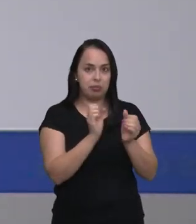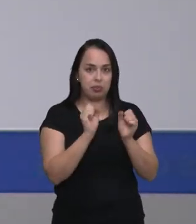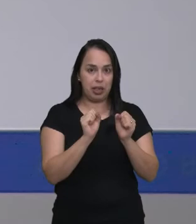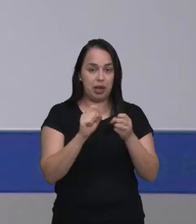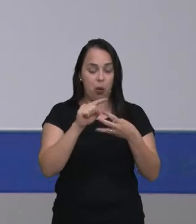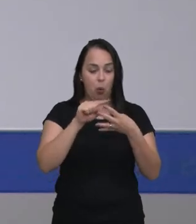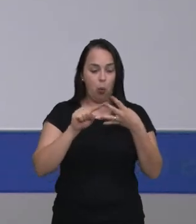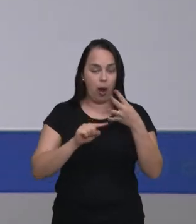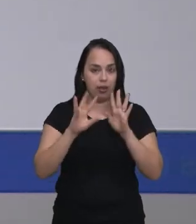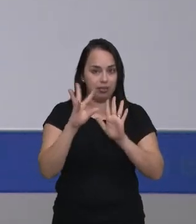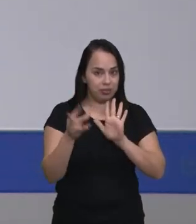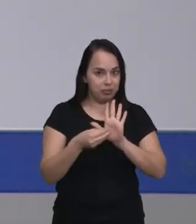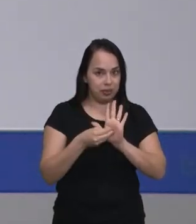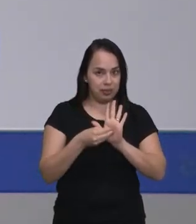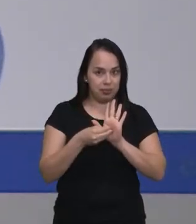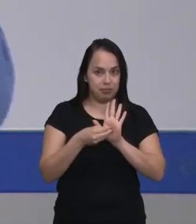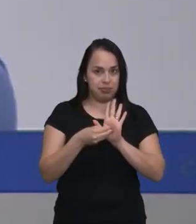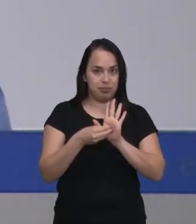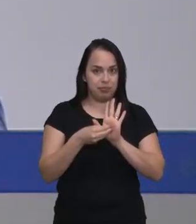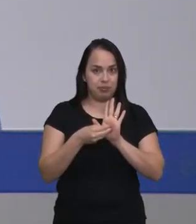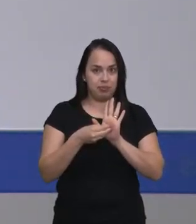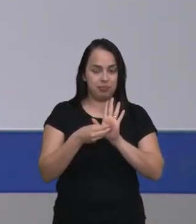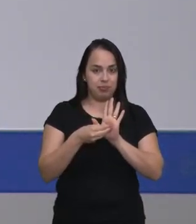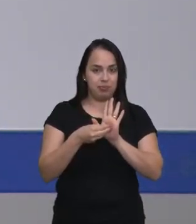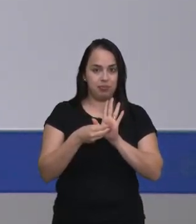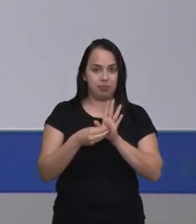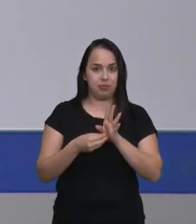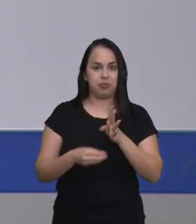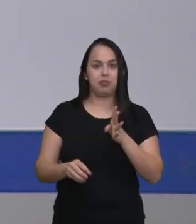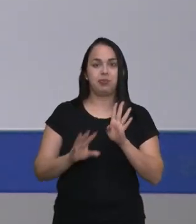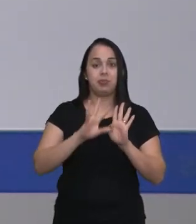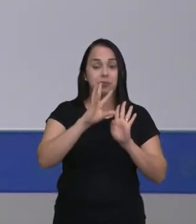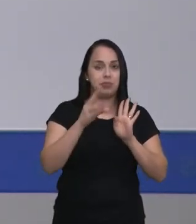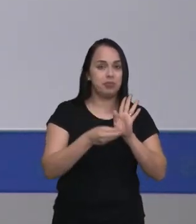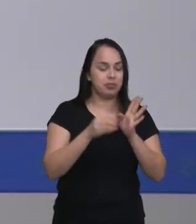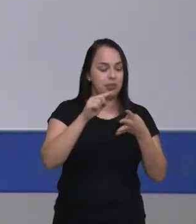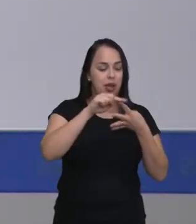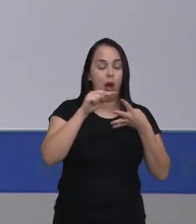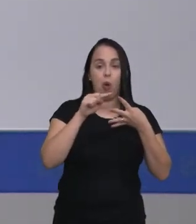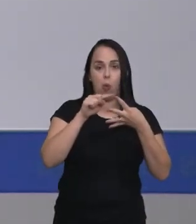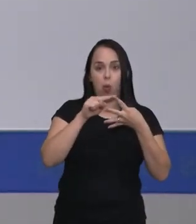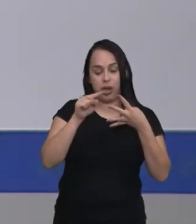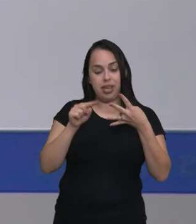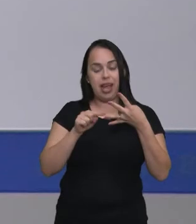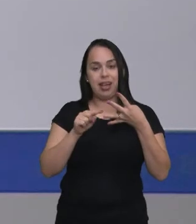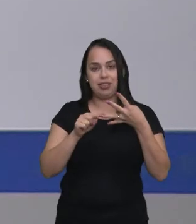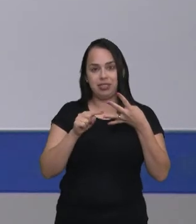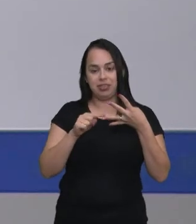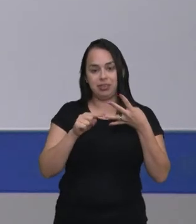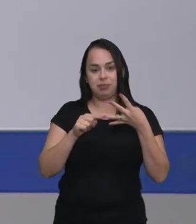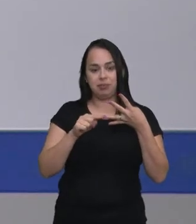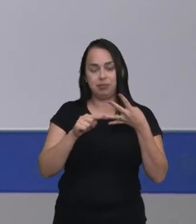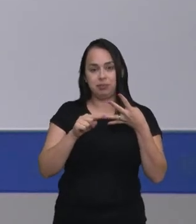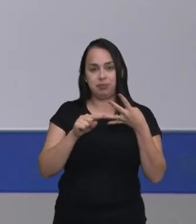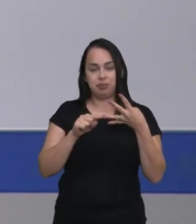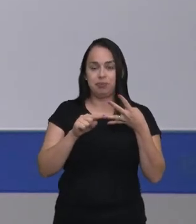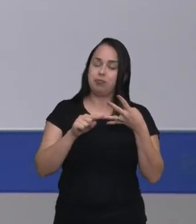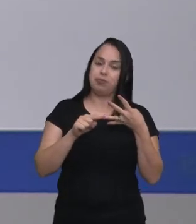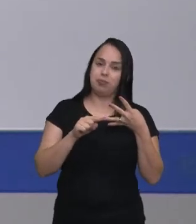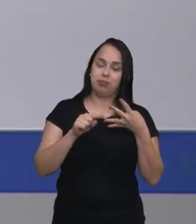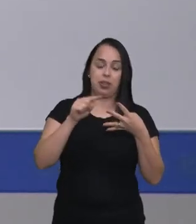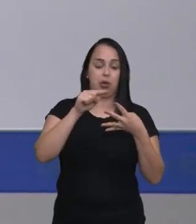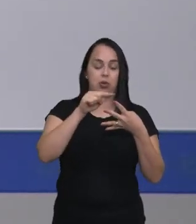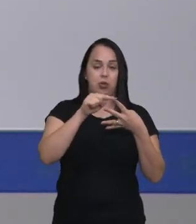4 emendas, sendo que as emendas 1 e a 3 foram rejeitadas. 1